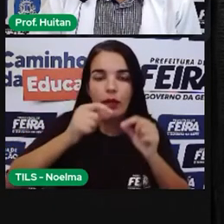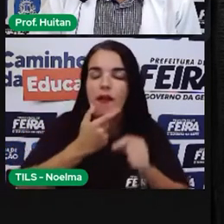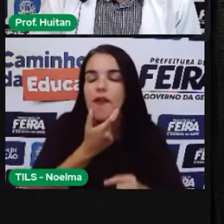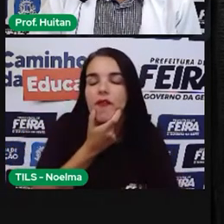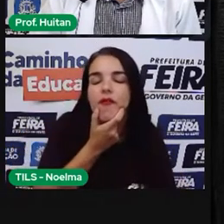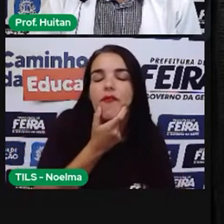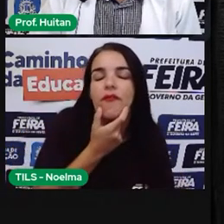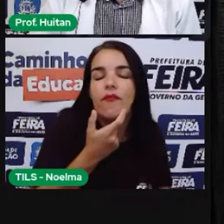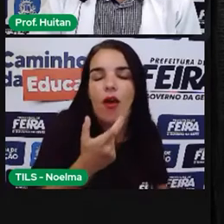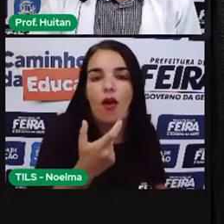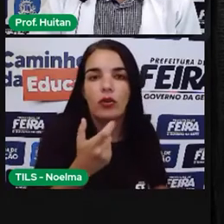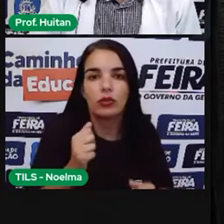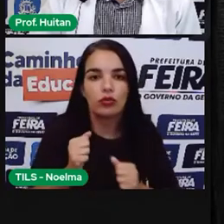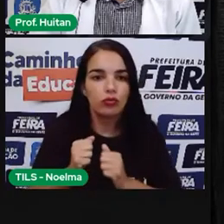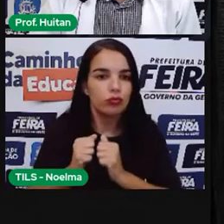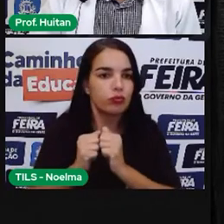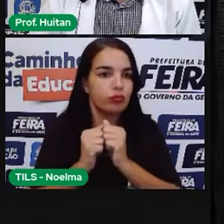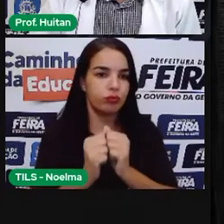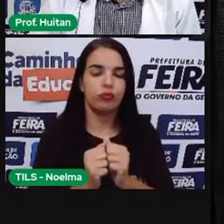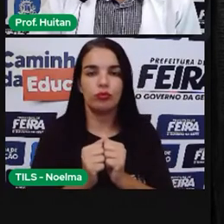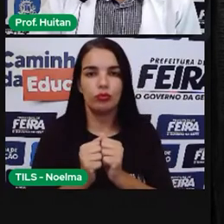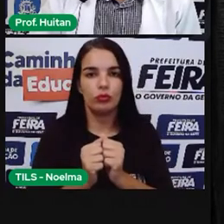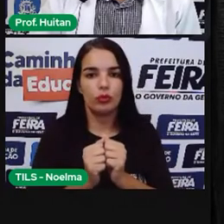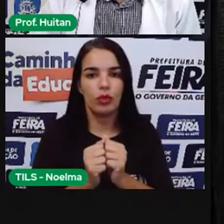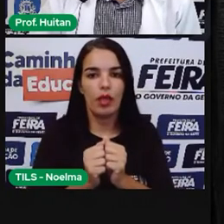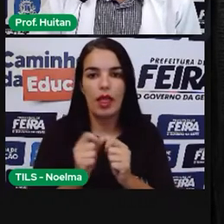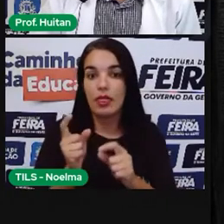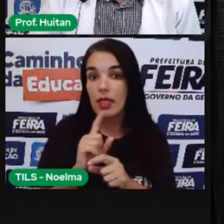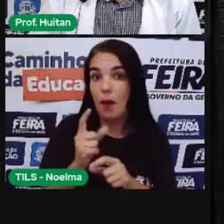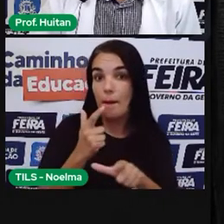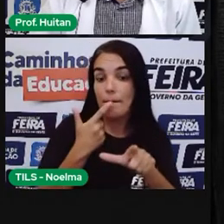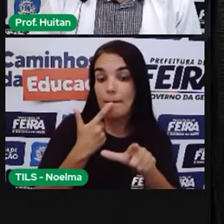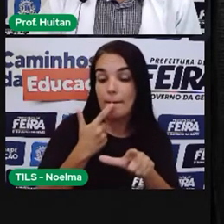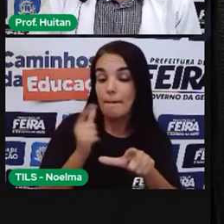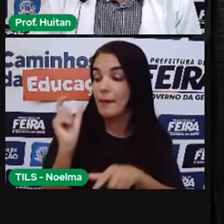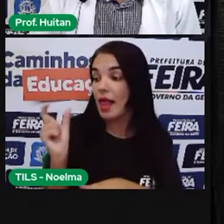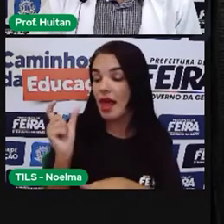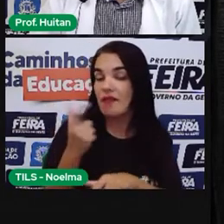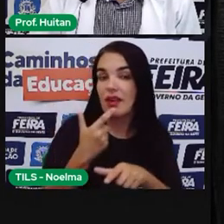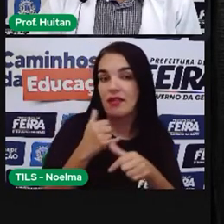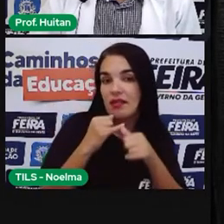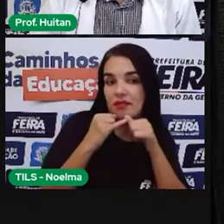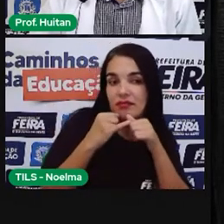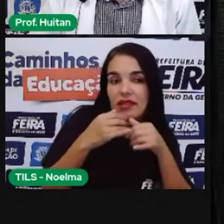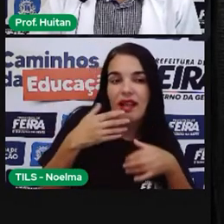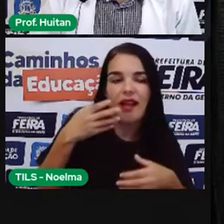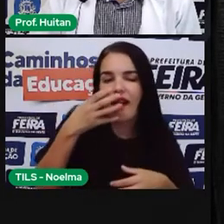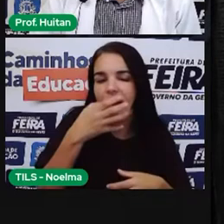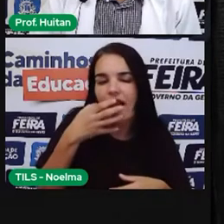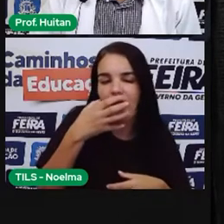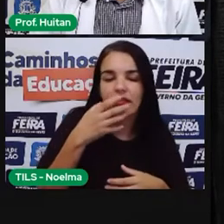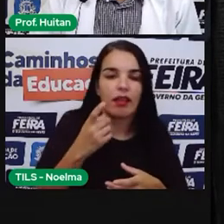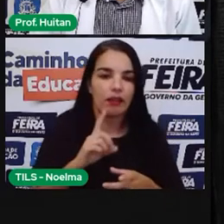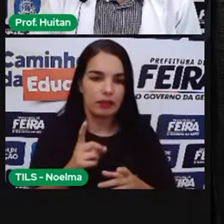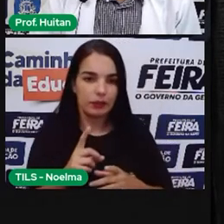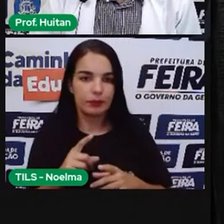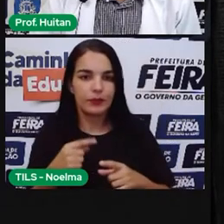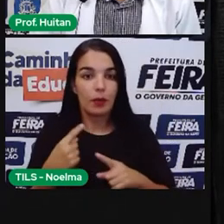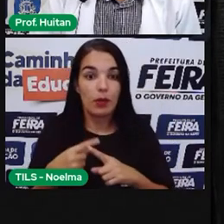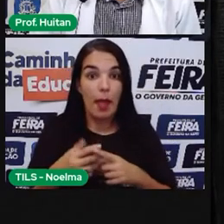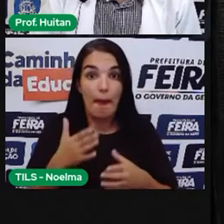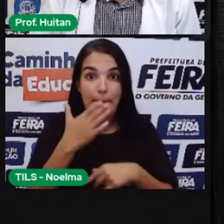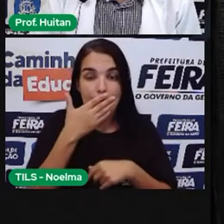um instrumento, não como palavra cantada. A música erudita é muito mais